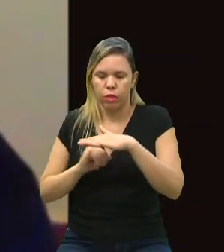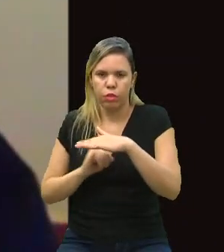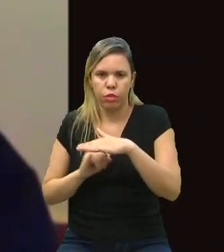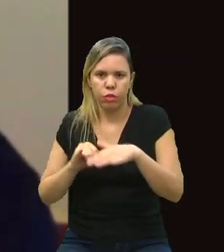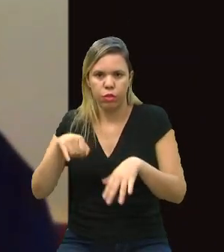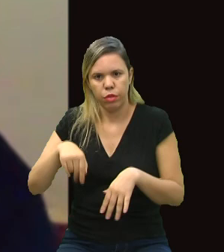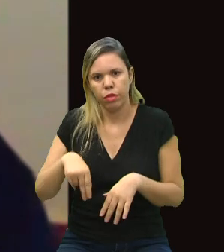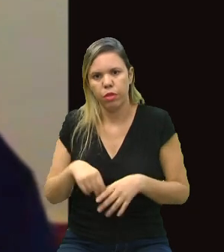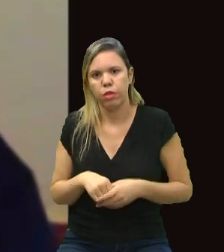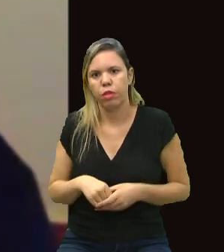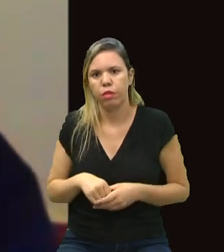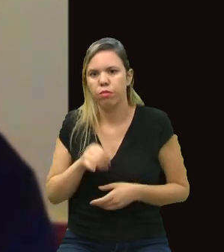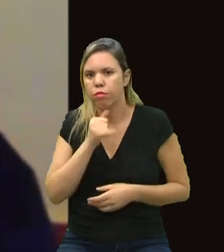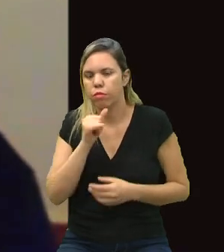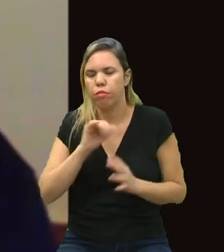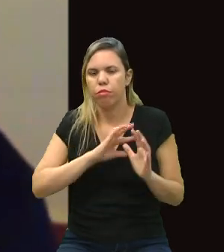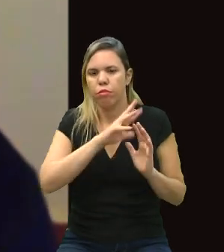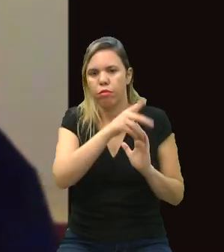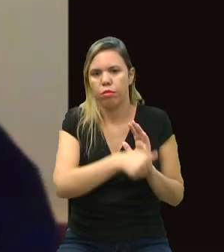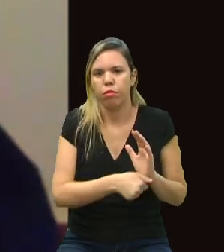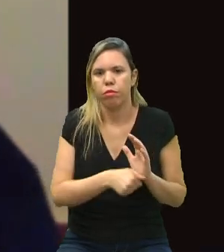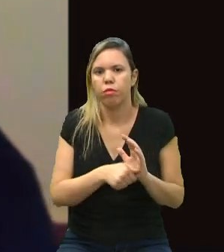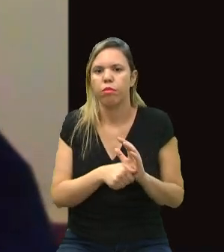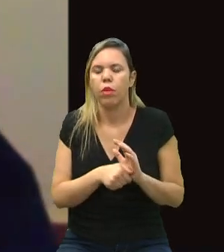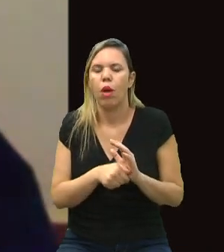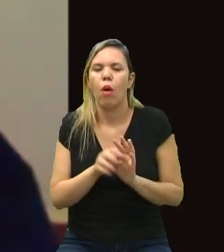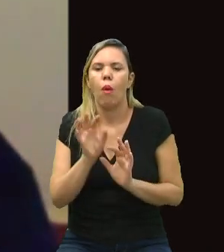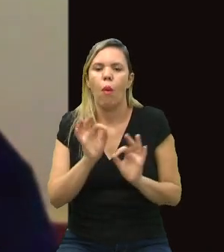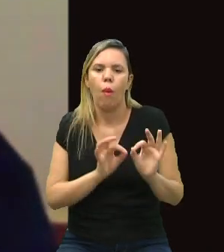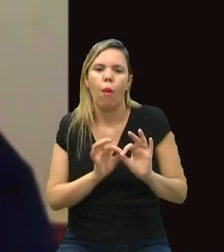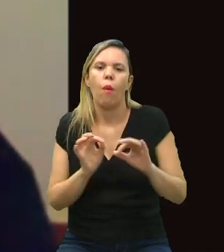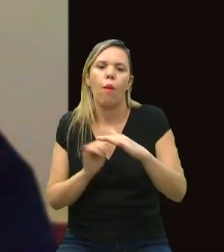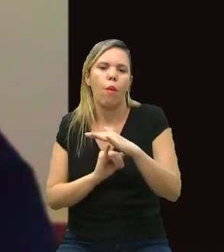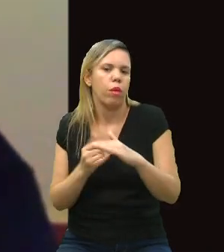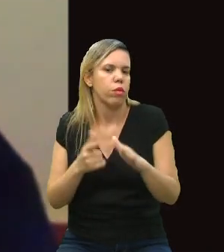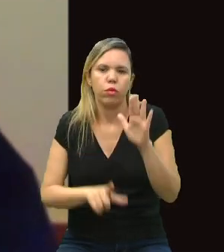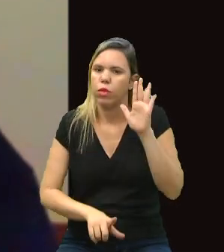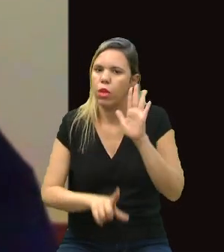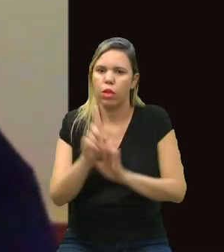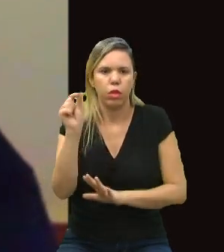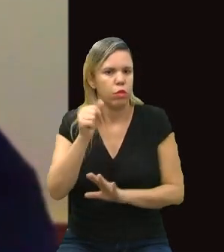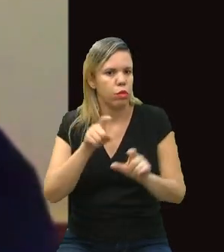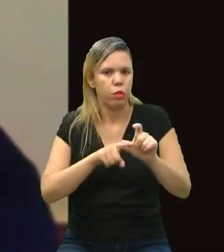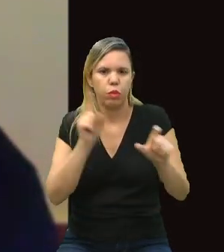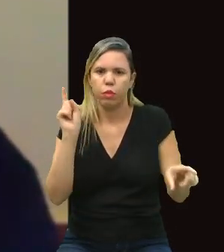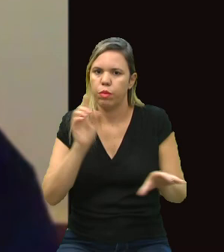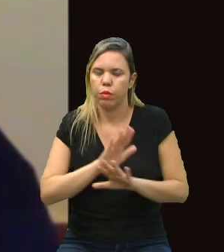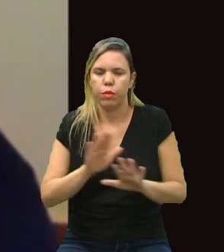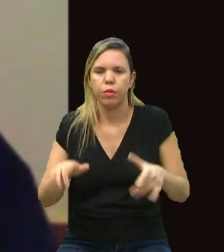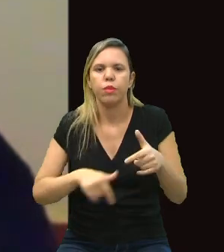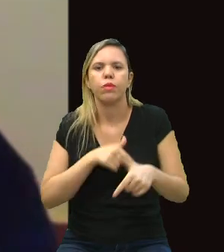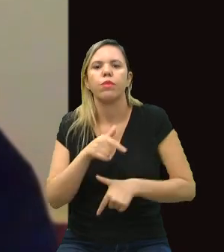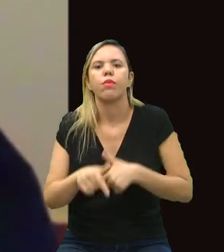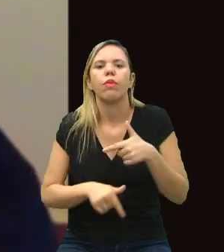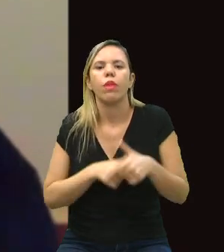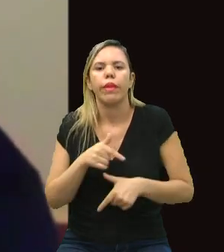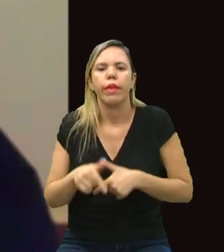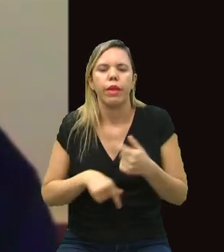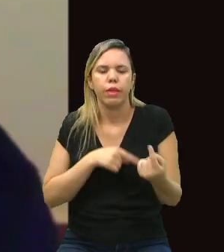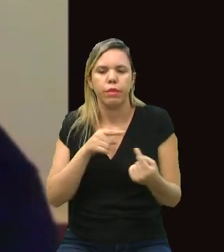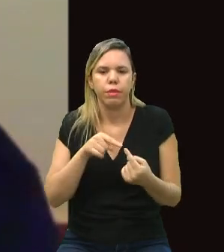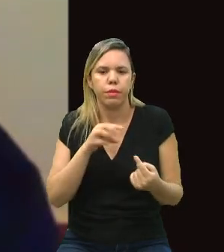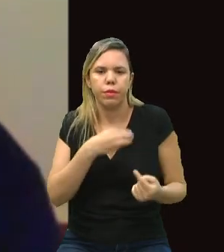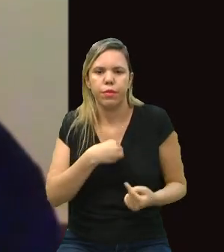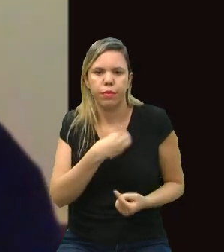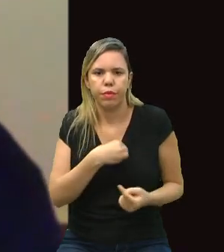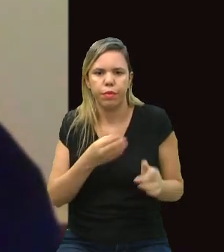sem fins lucrativos, independente, que trabalha tendo como missão e como propósito qualificar processos decisórios,